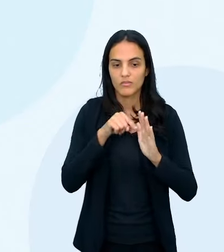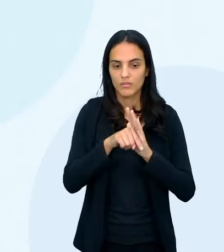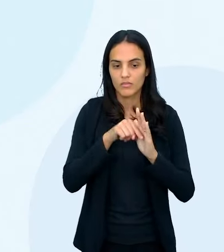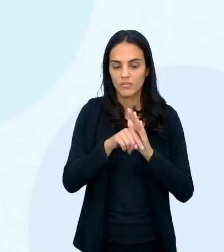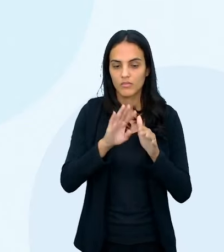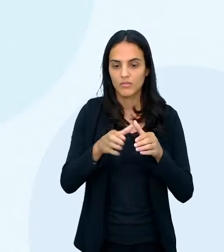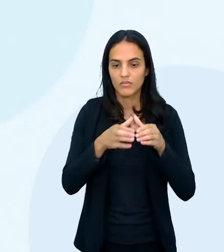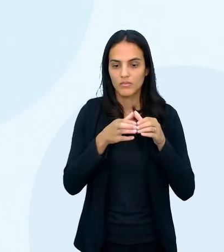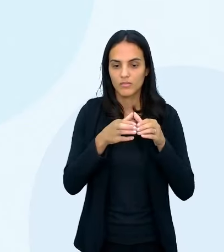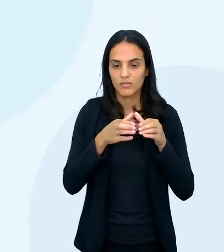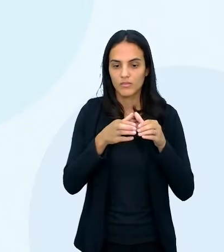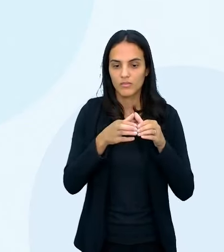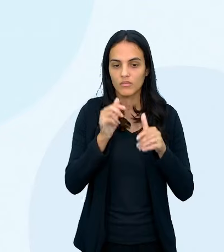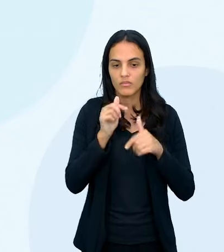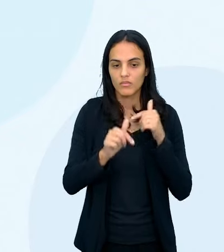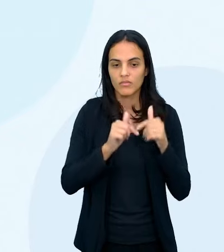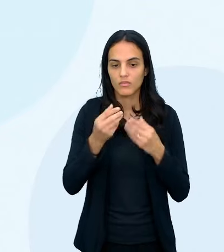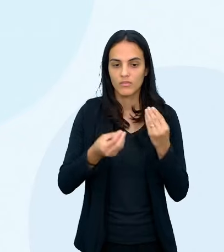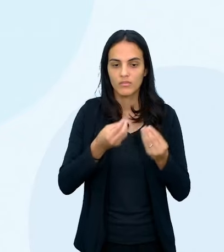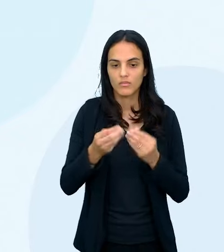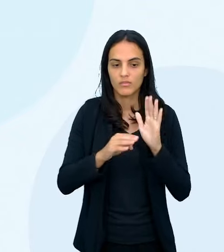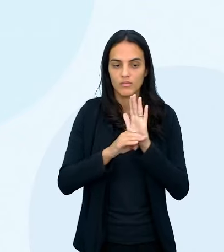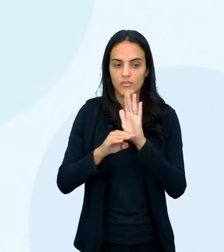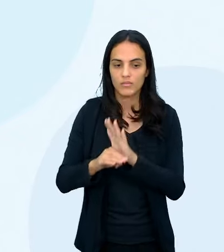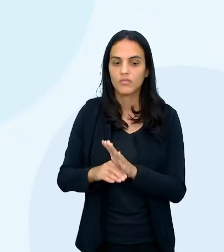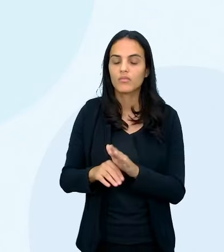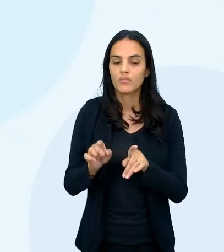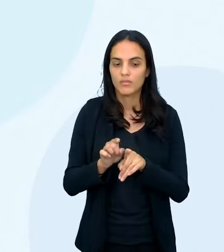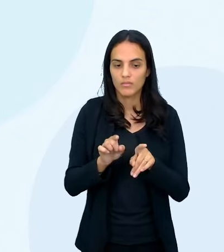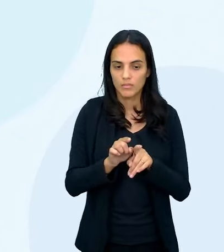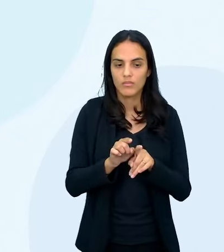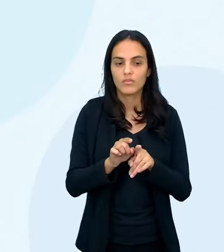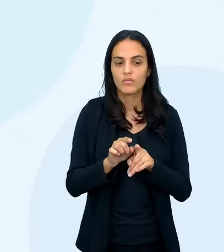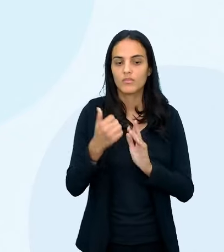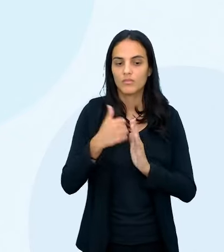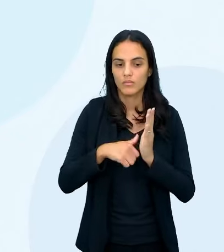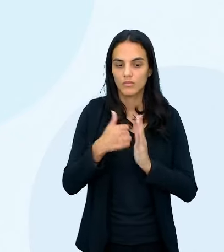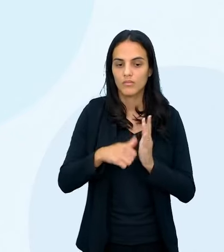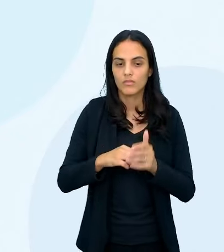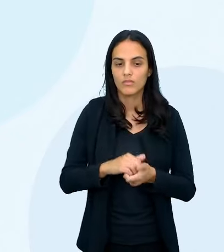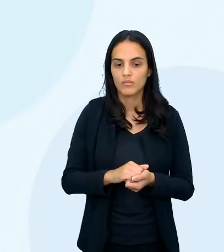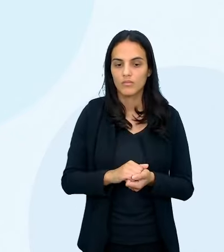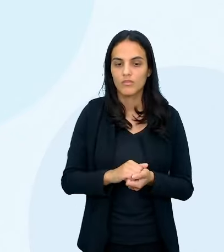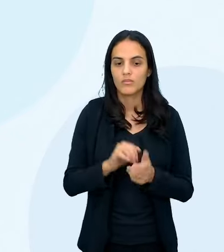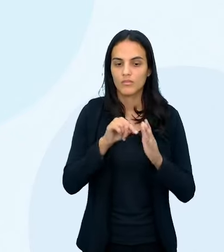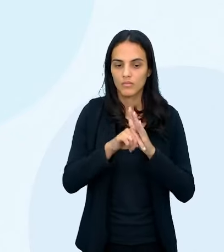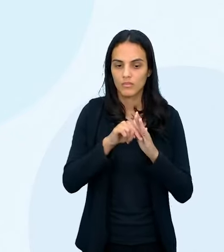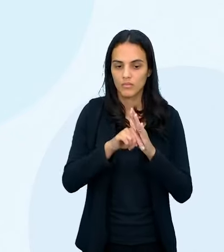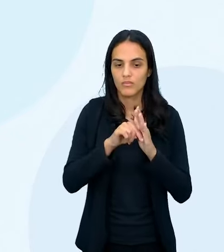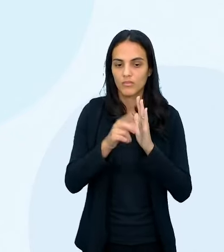trabalho, né, como é que se deu a colaboração no grupo, isso também é passível de avaliação, e a análise dos